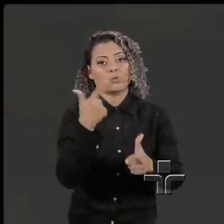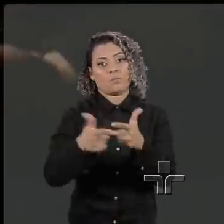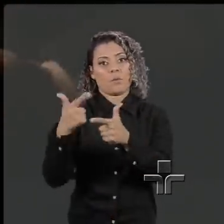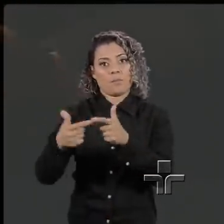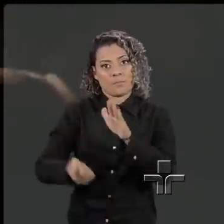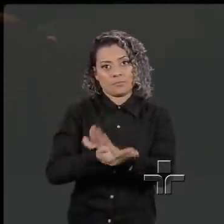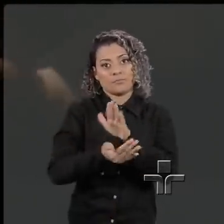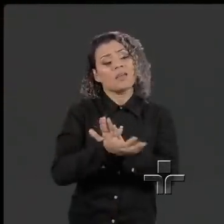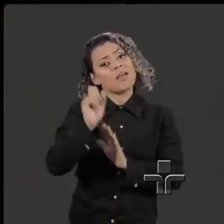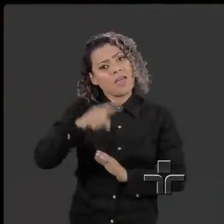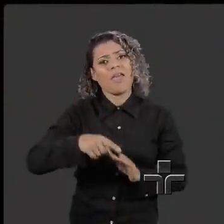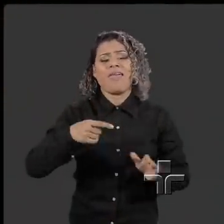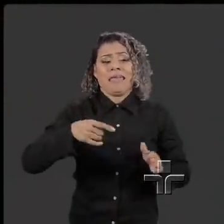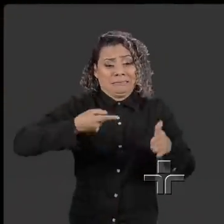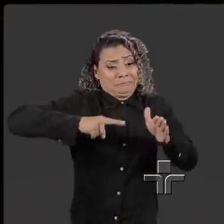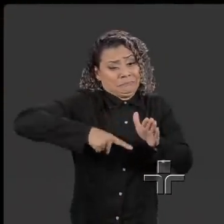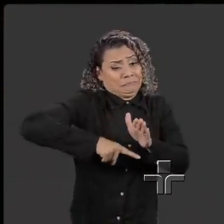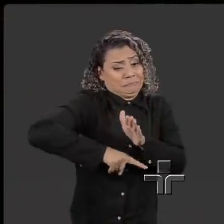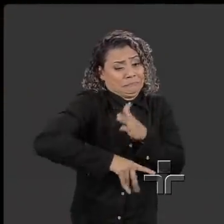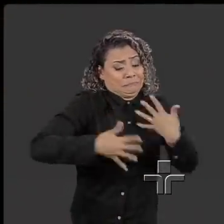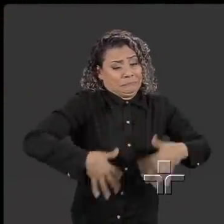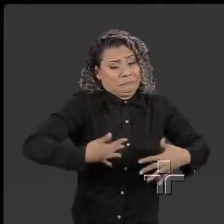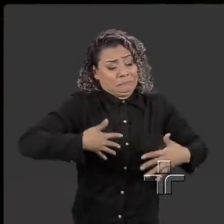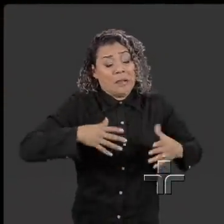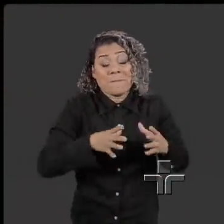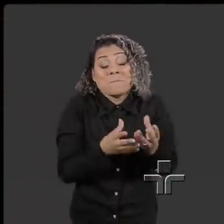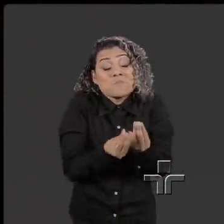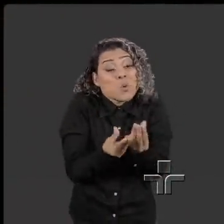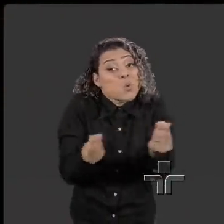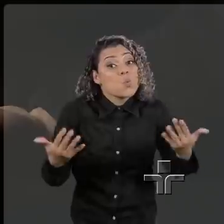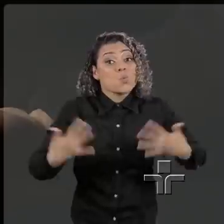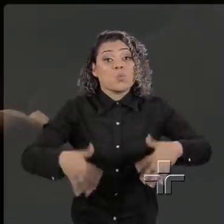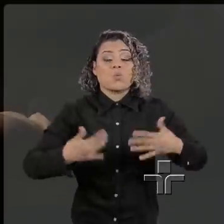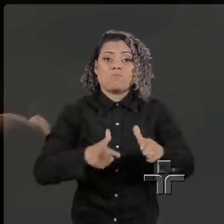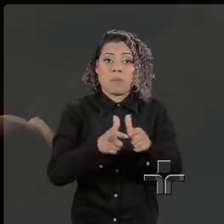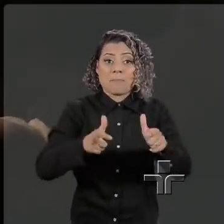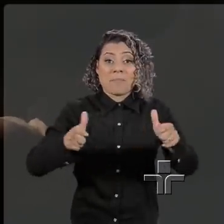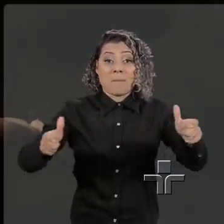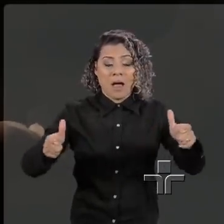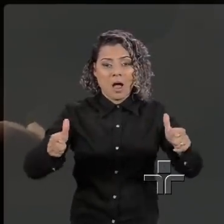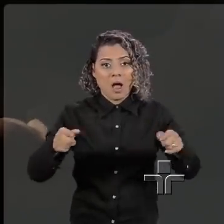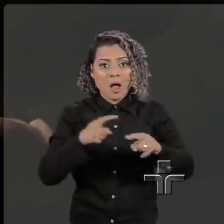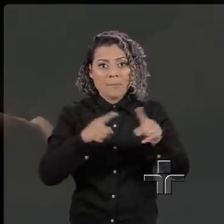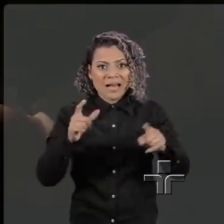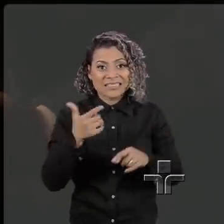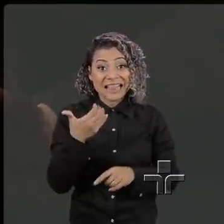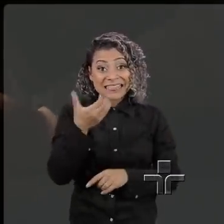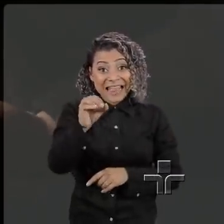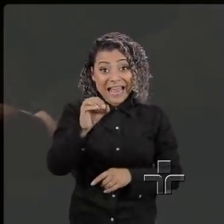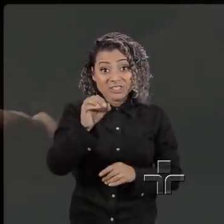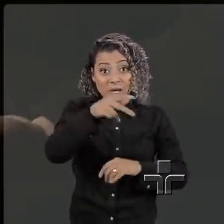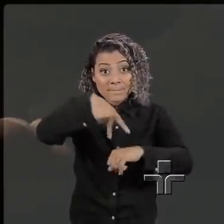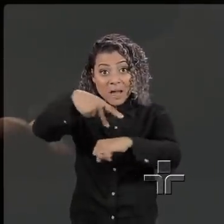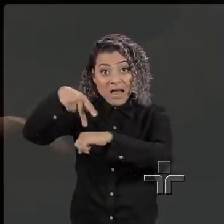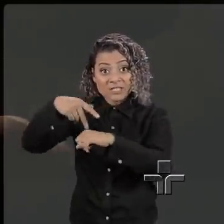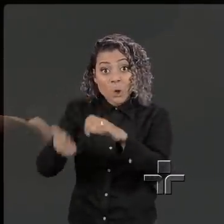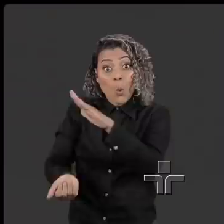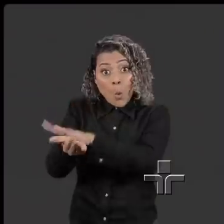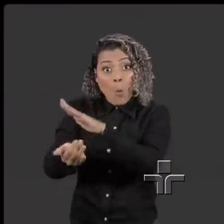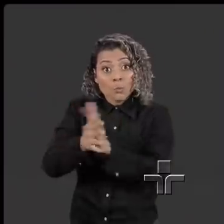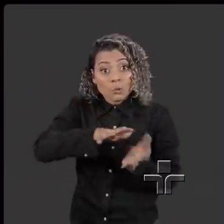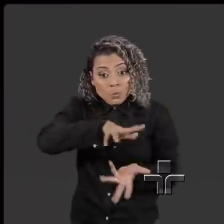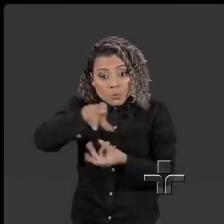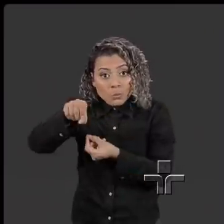que é endêmico, que é profundo, que está lá embaixo nas estruturas. Se a gente levar em consideração que dos 10 países mais corruptos do